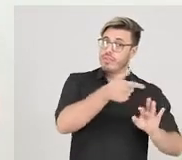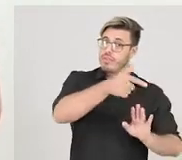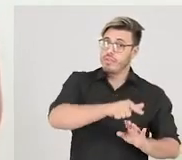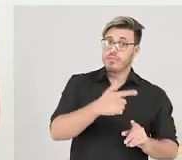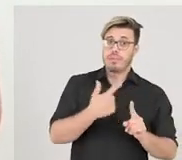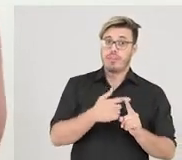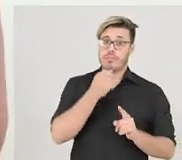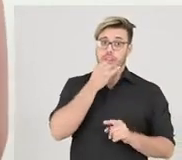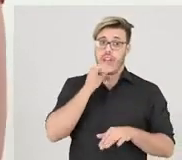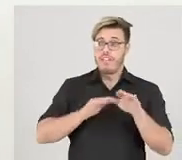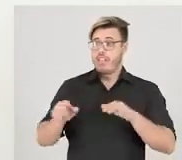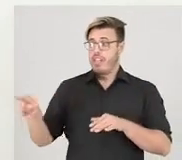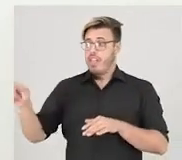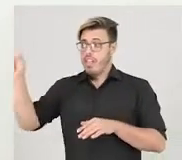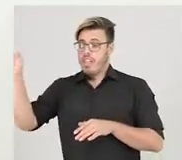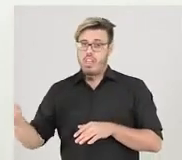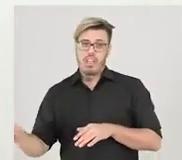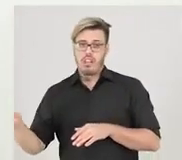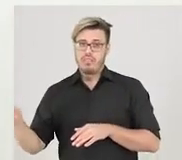se comunicar comigo?